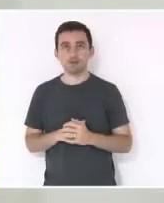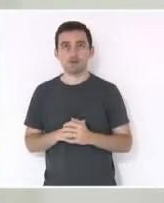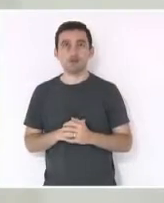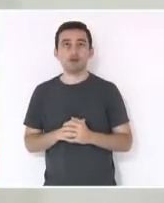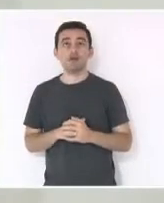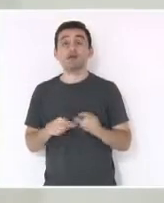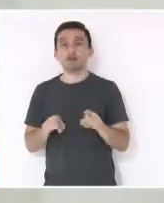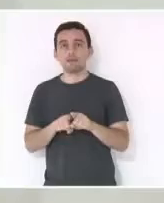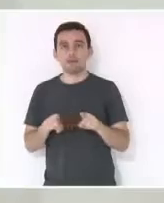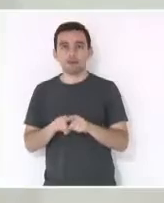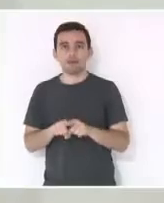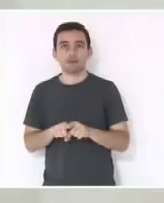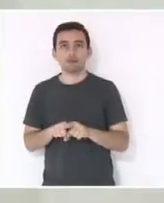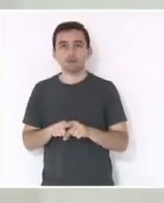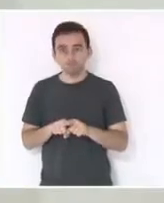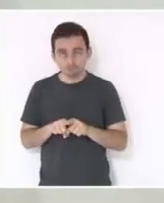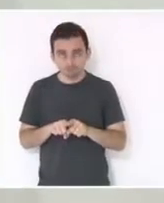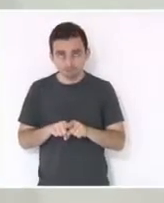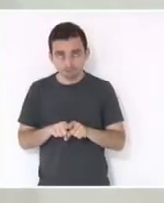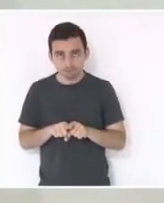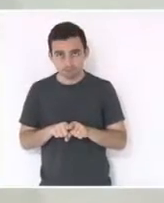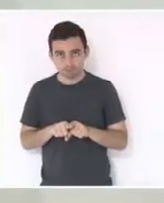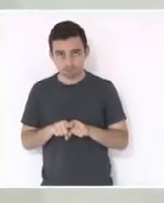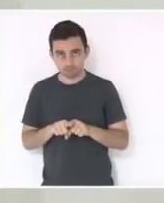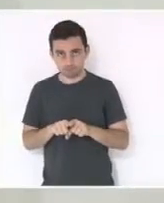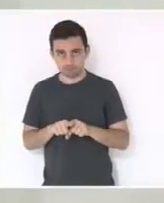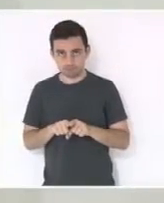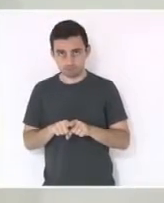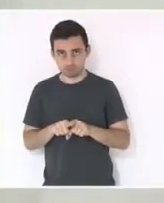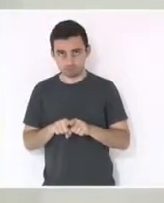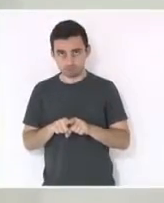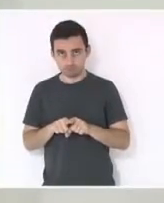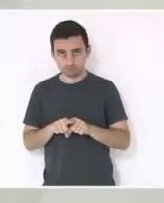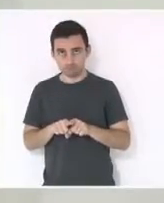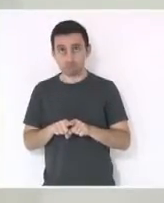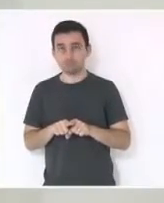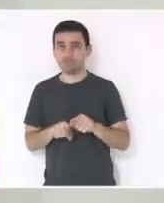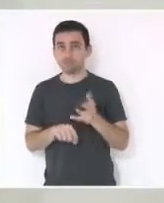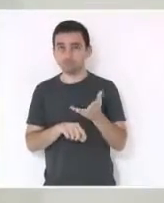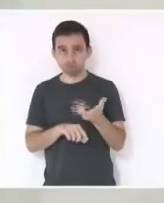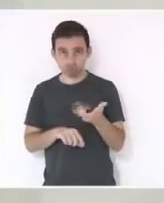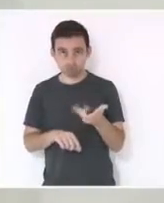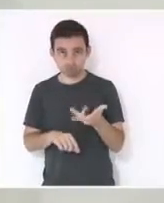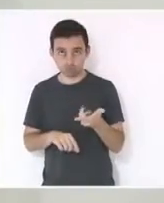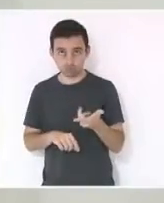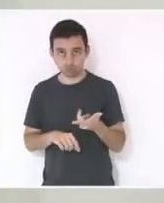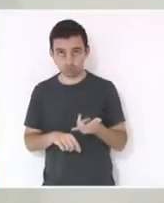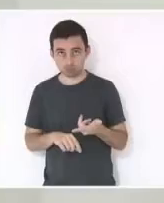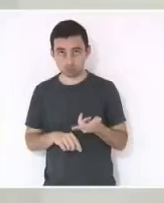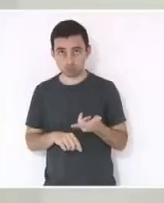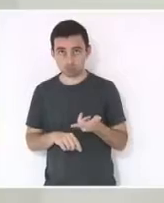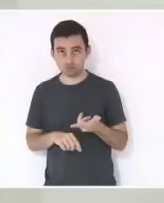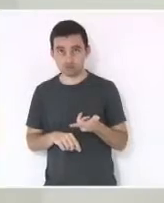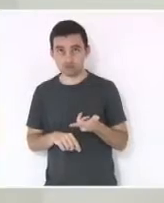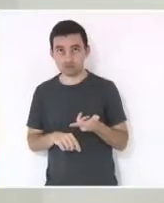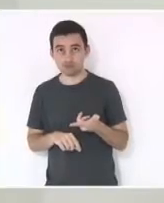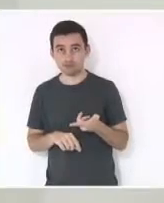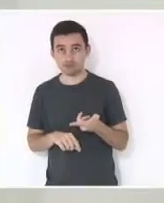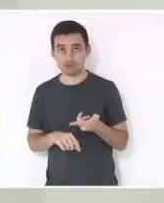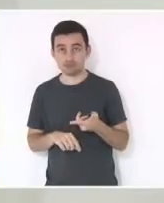emergência se justifica também se nós tivéssemos uma situação é